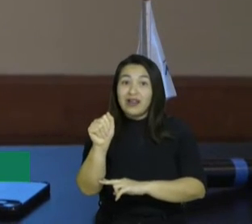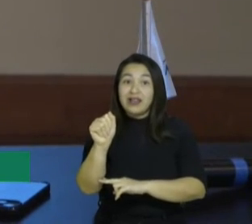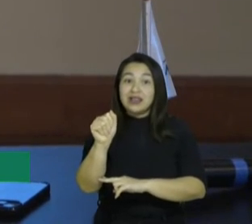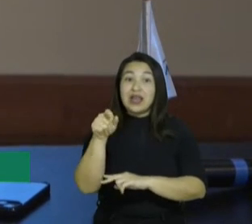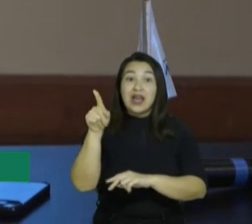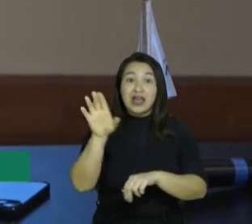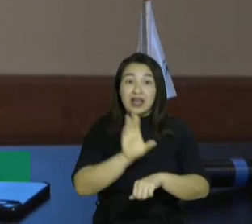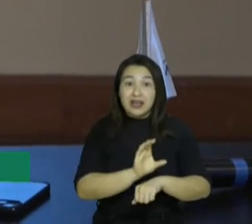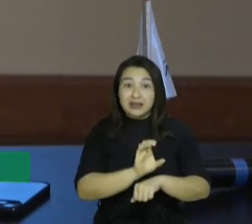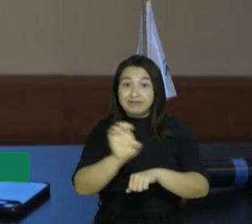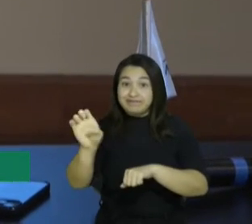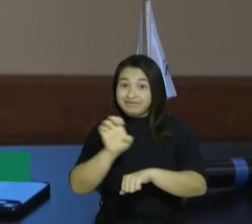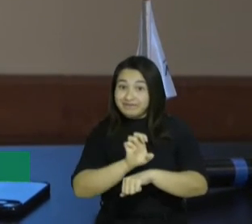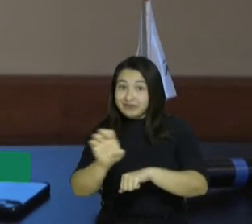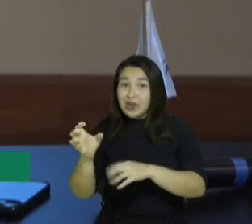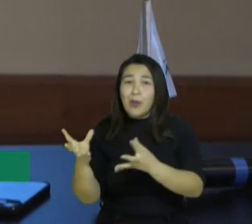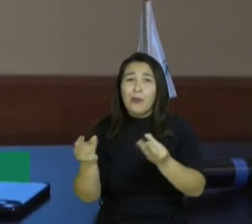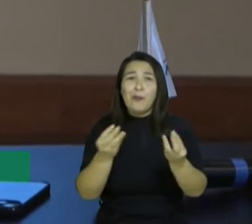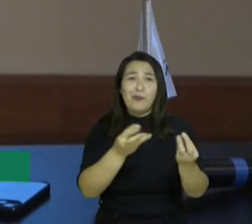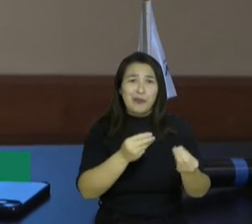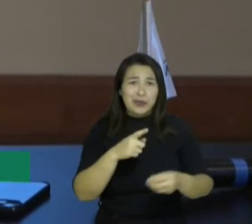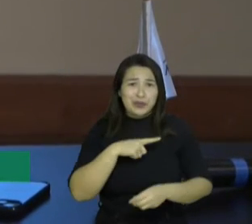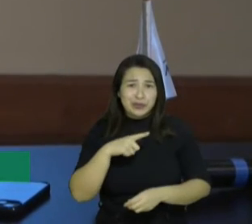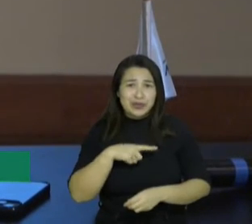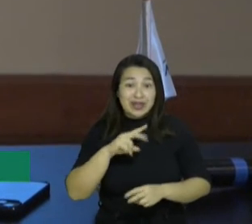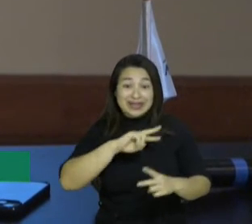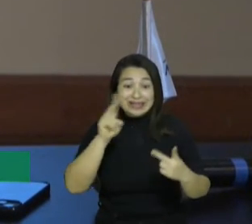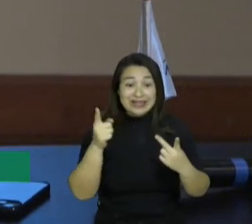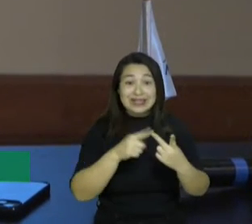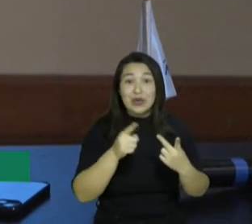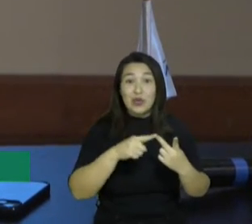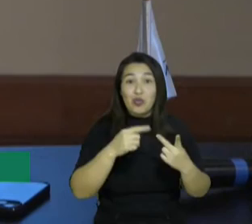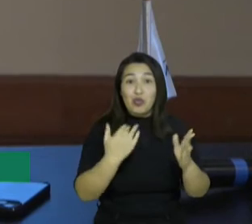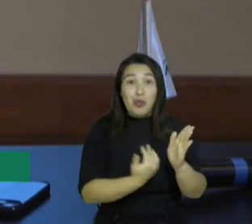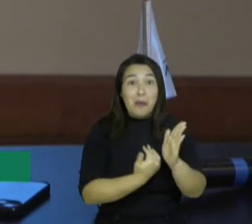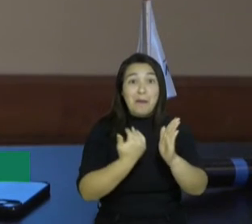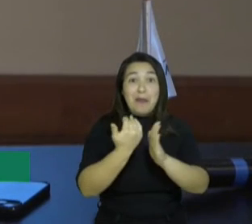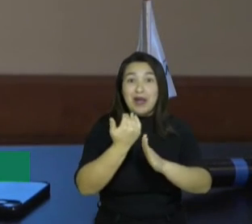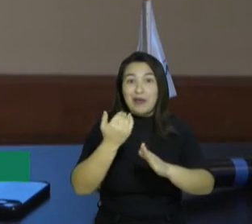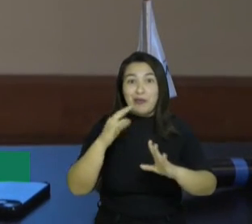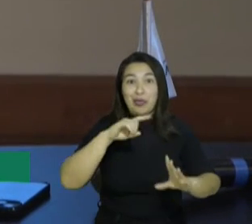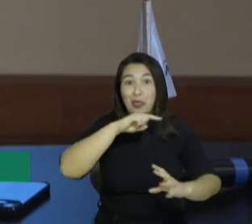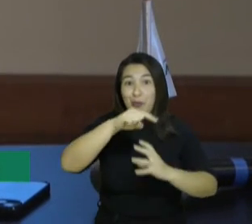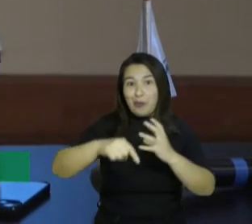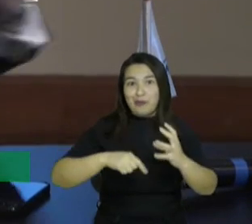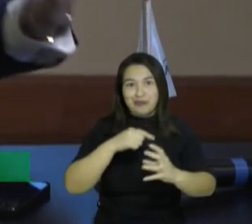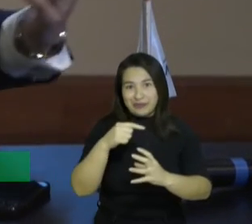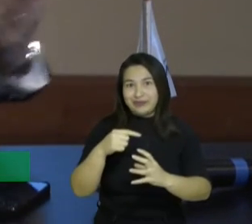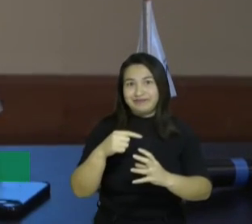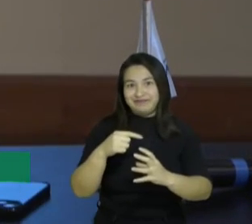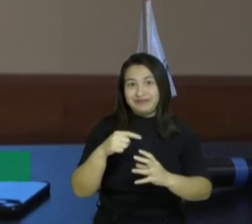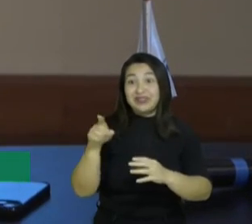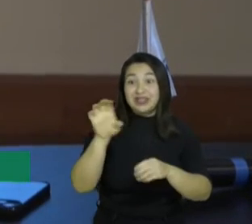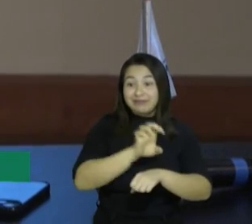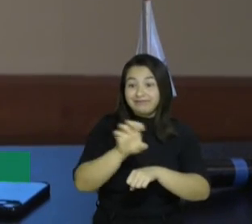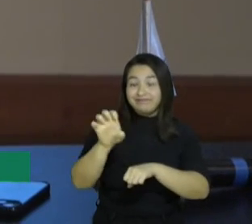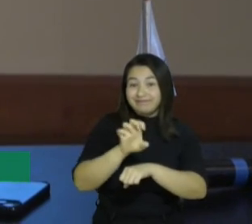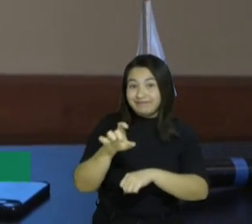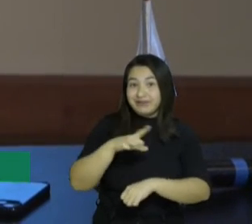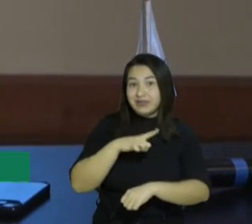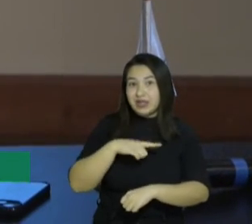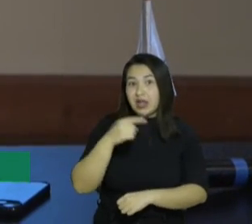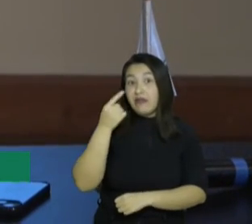mundo sem produzir nada praticamente segundo maior exportador de alimentos do do mundo o que que ela faz ela compra resporta olha em